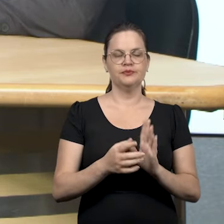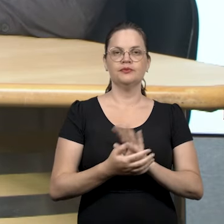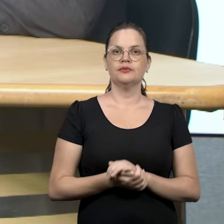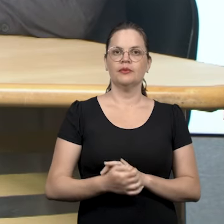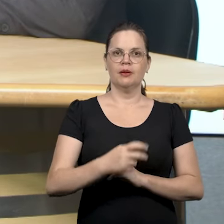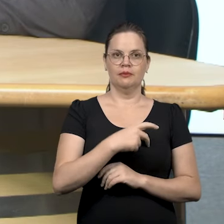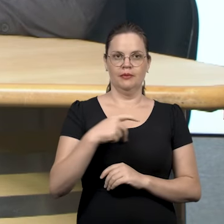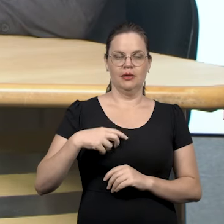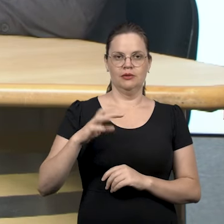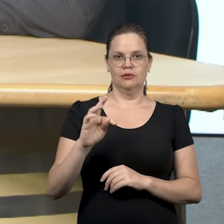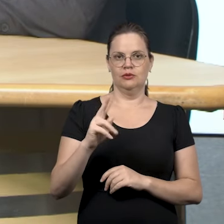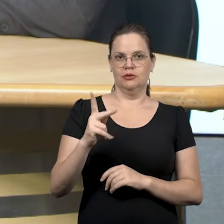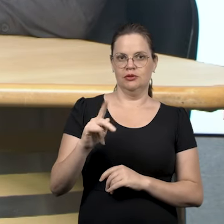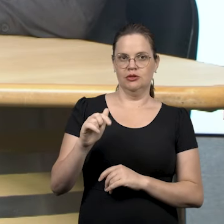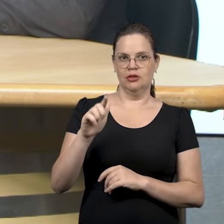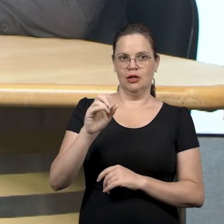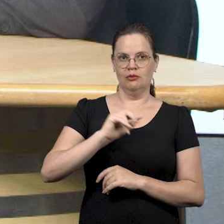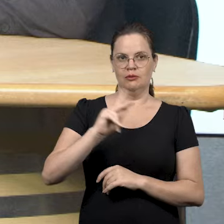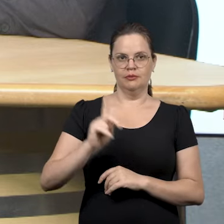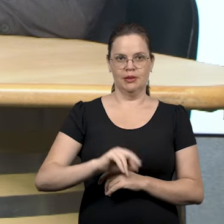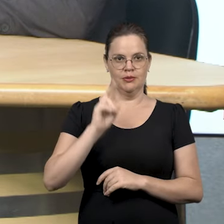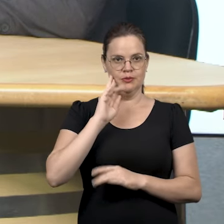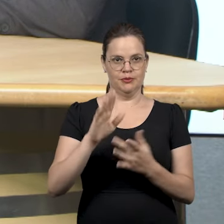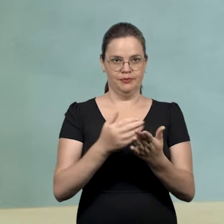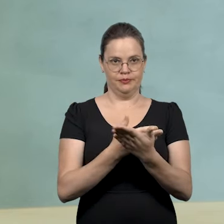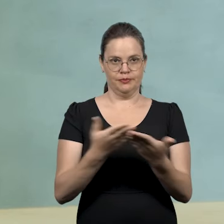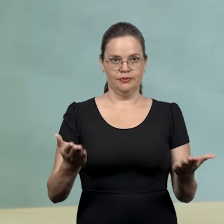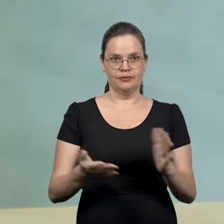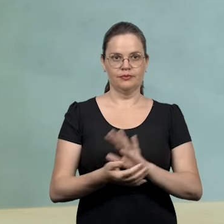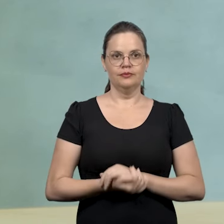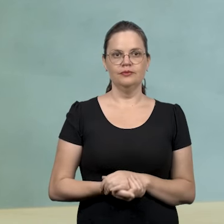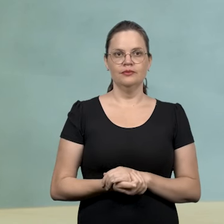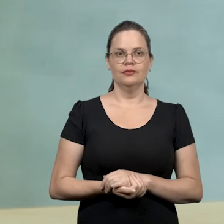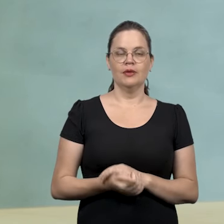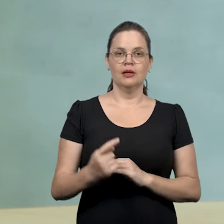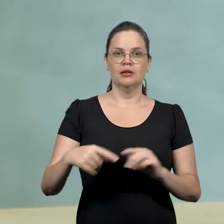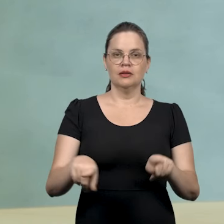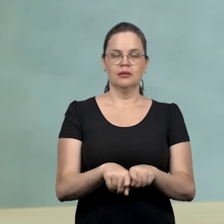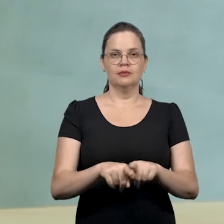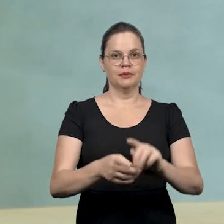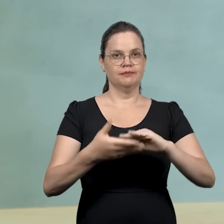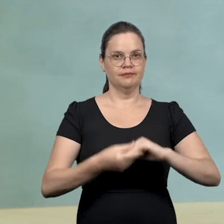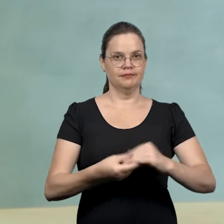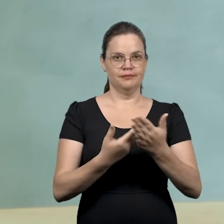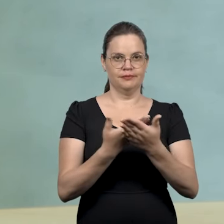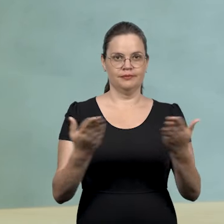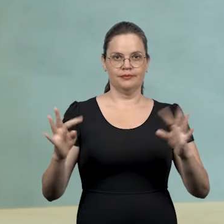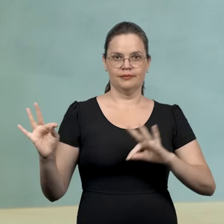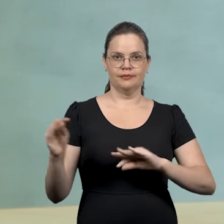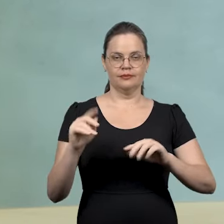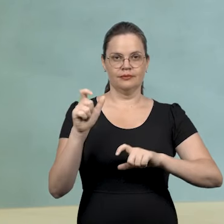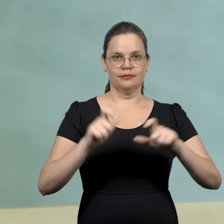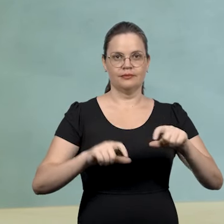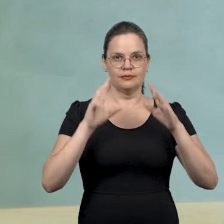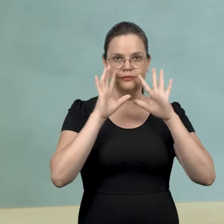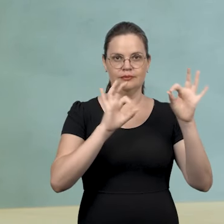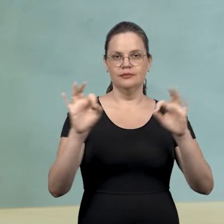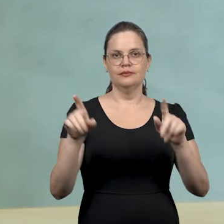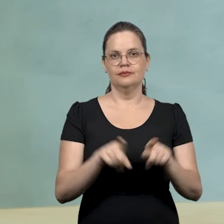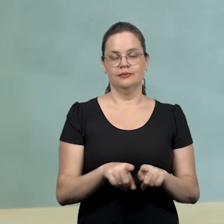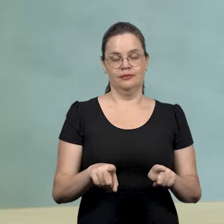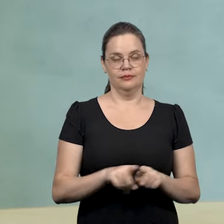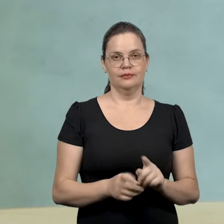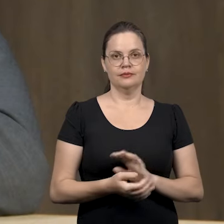Tiago, a paz do Senhor. Paz do Senhor, pastor Marcos. E de forma carinhosa nós estendemos esta saudação a todos que estão